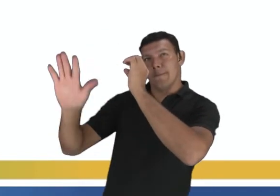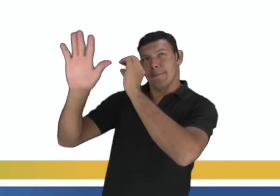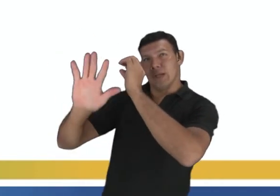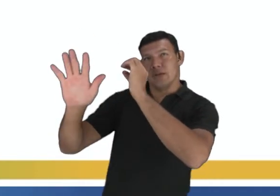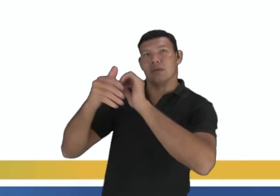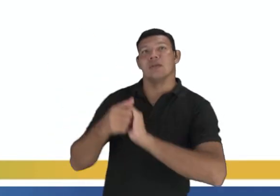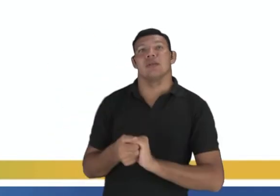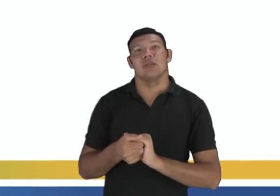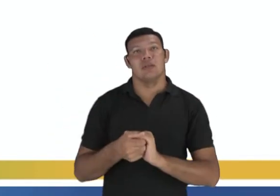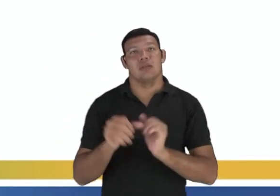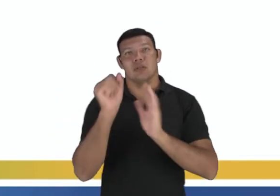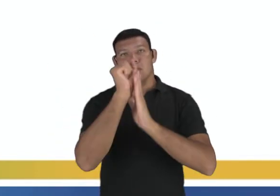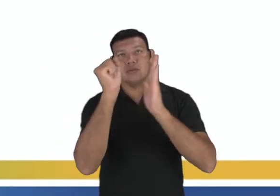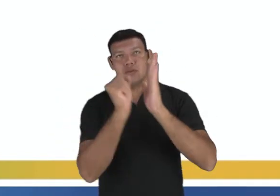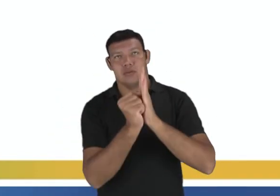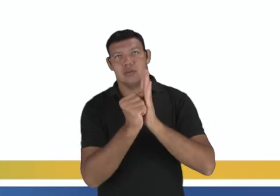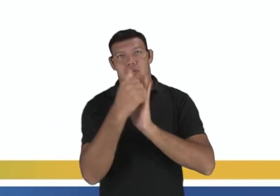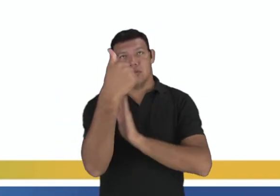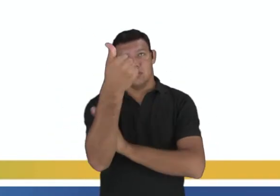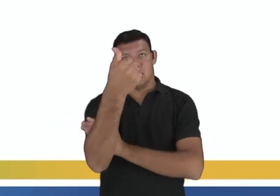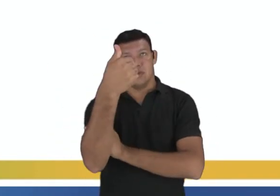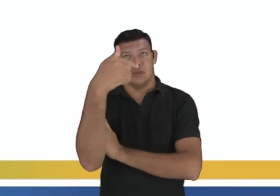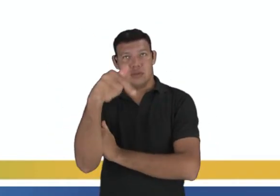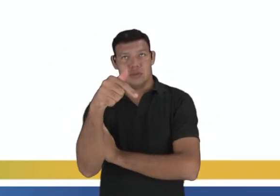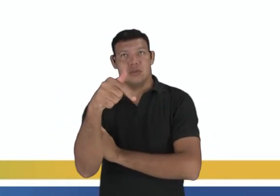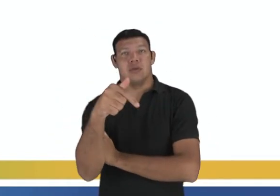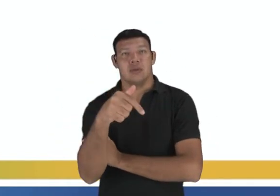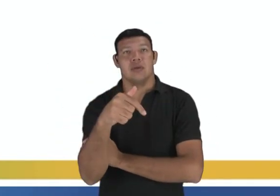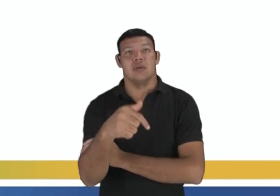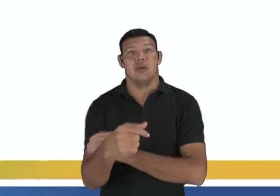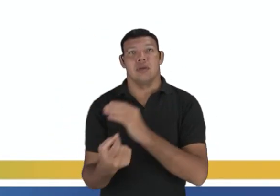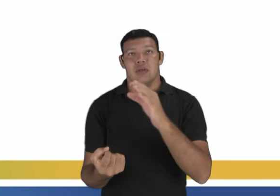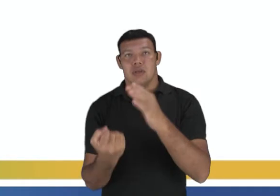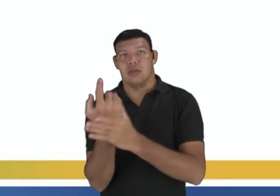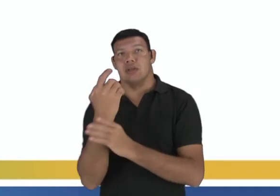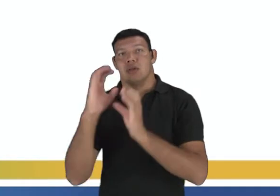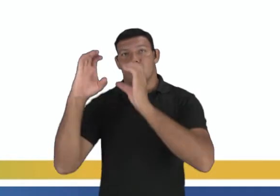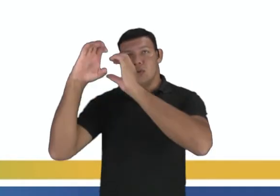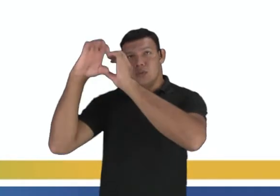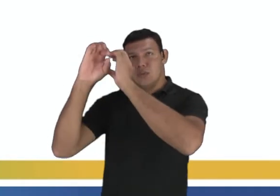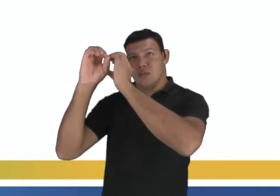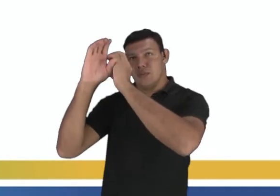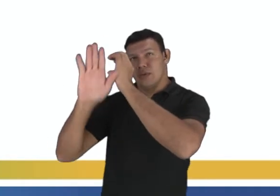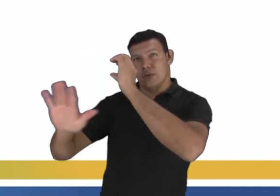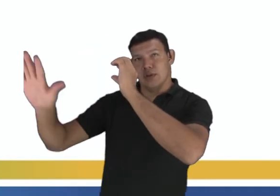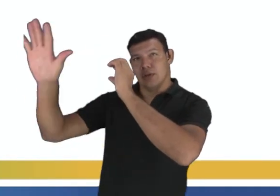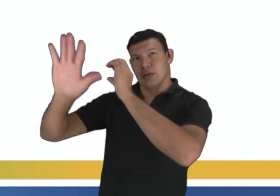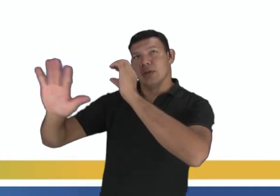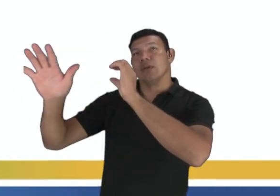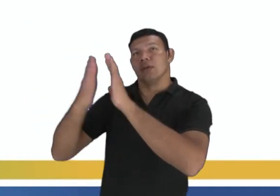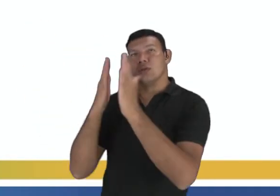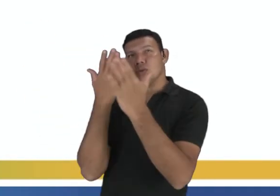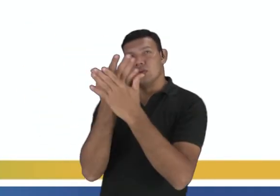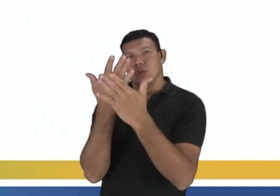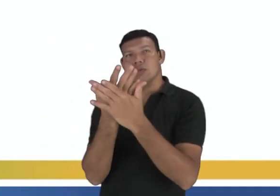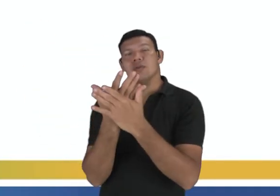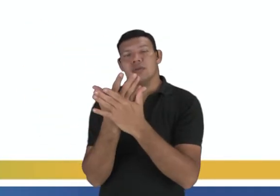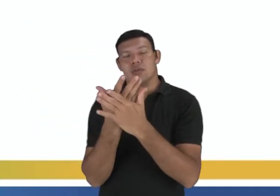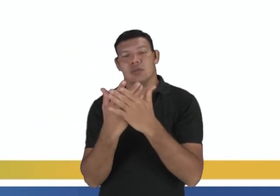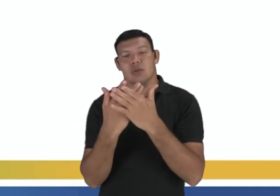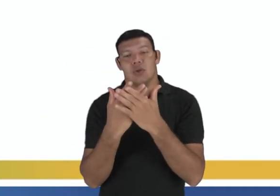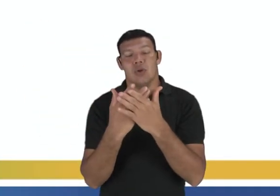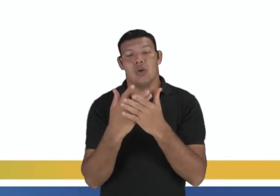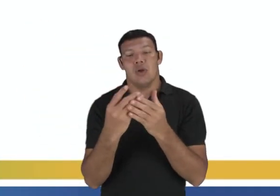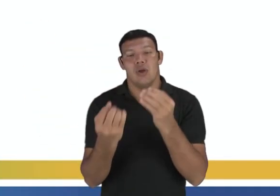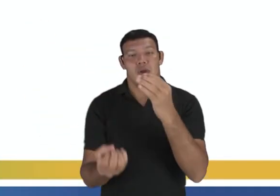telescópio permitiu estudá-la com mais precisão. Em 1966, a Luna 9 da União Soviética foi a primeira